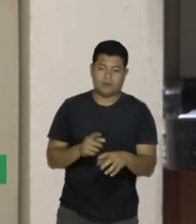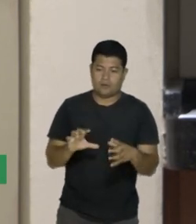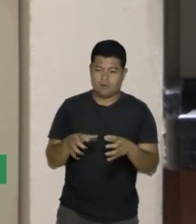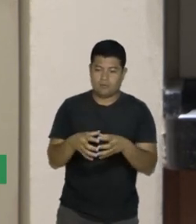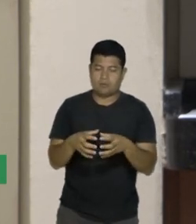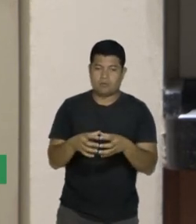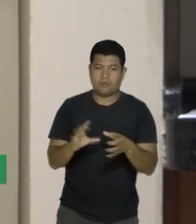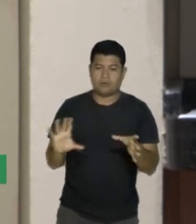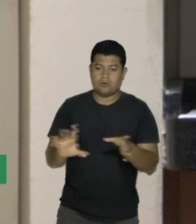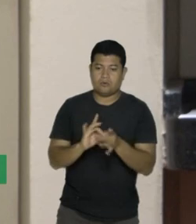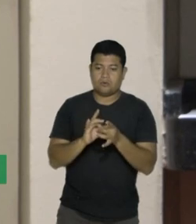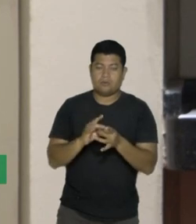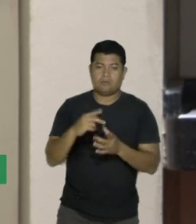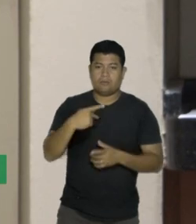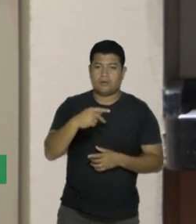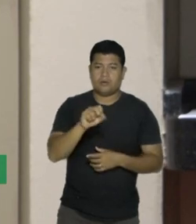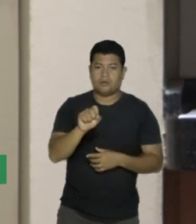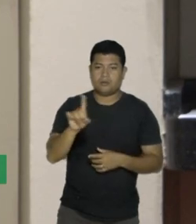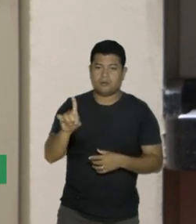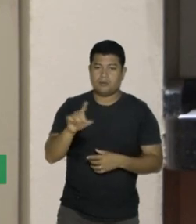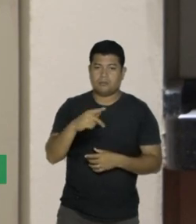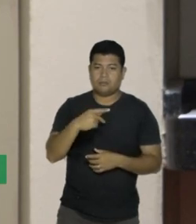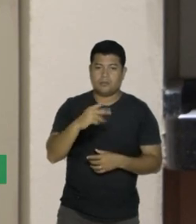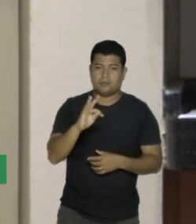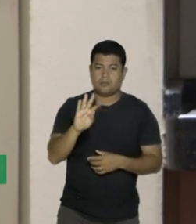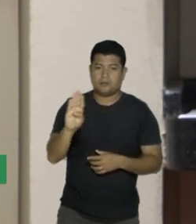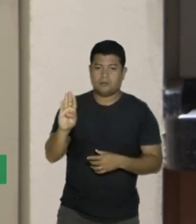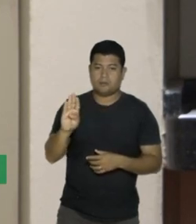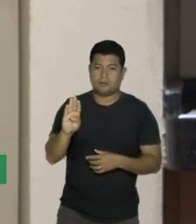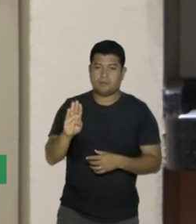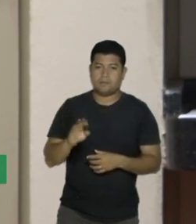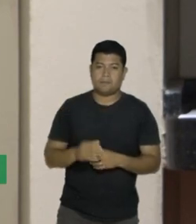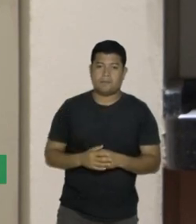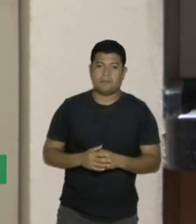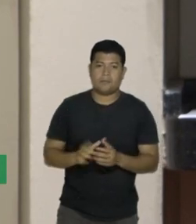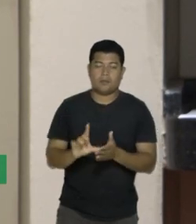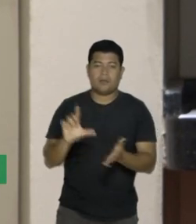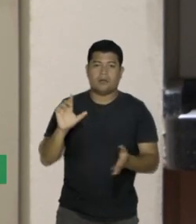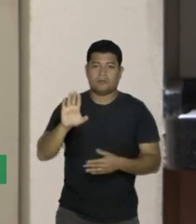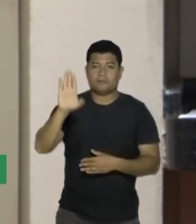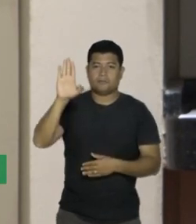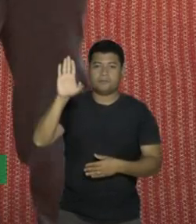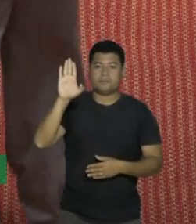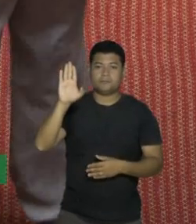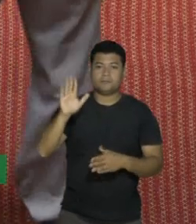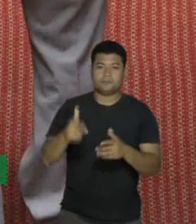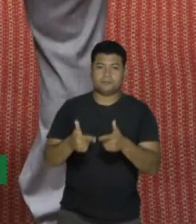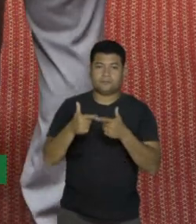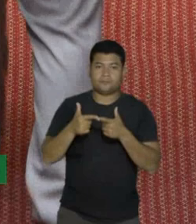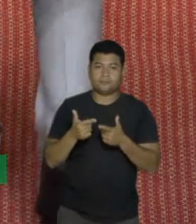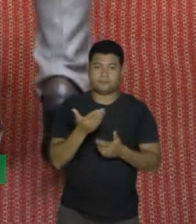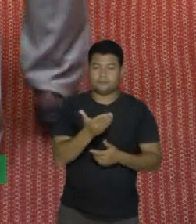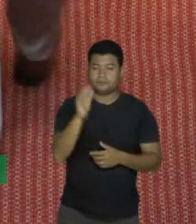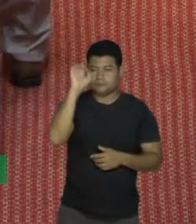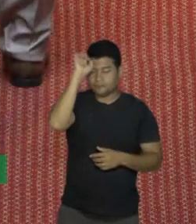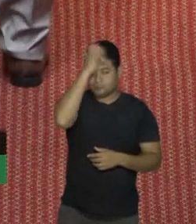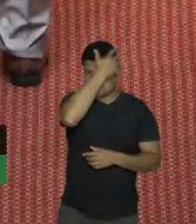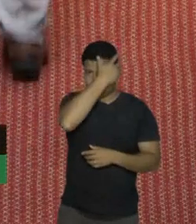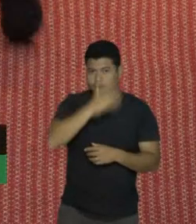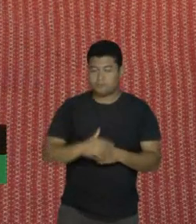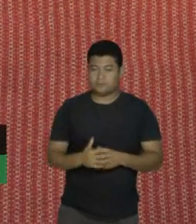PSD PTB senhor presidente questão de ódio quero agradecer a presença aqui